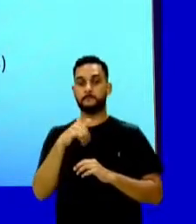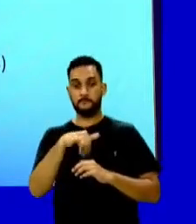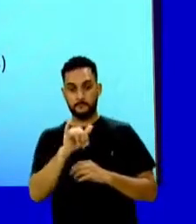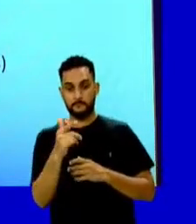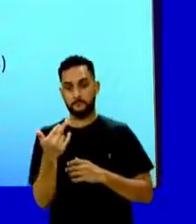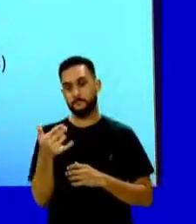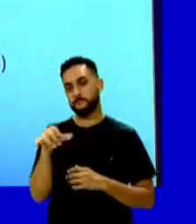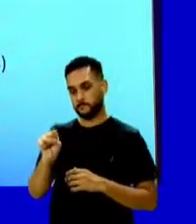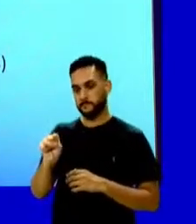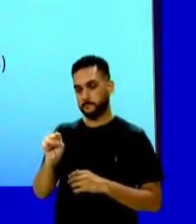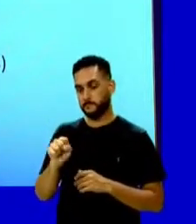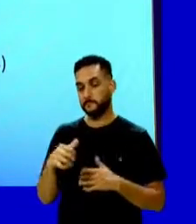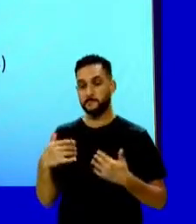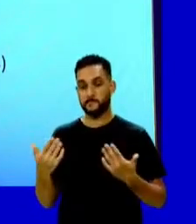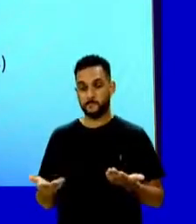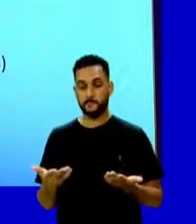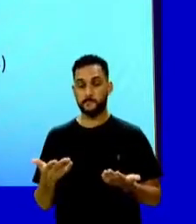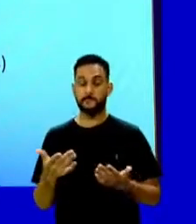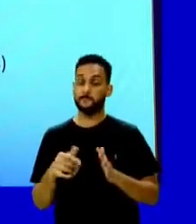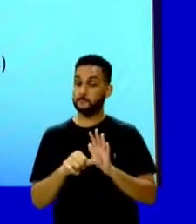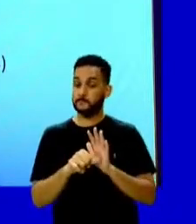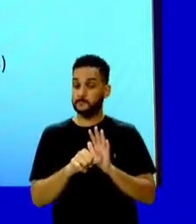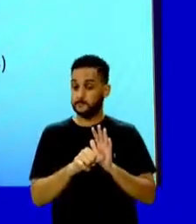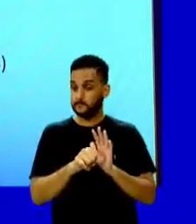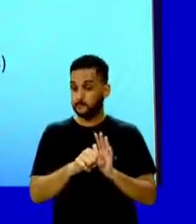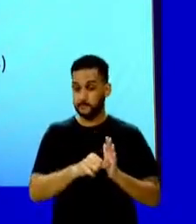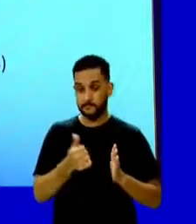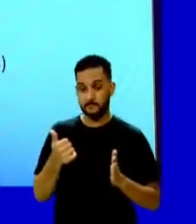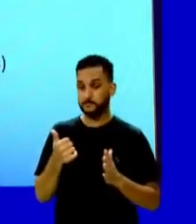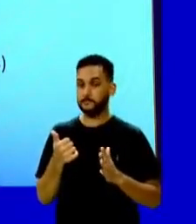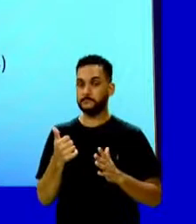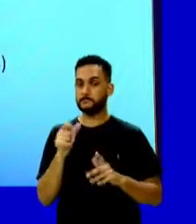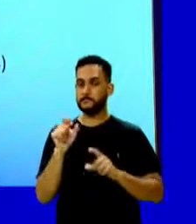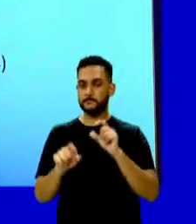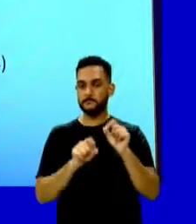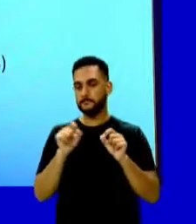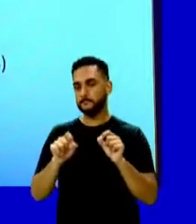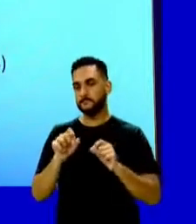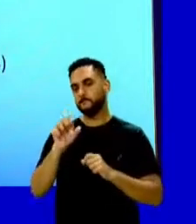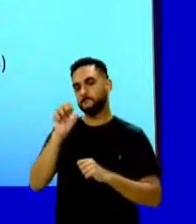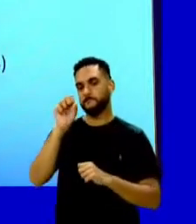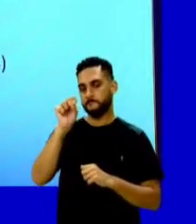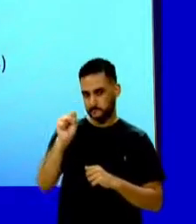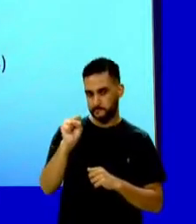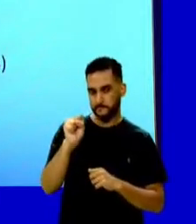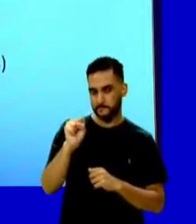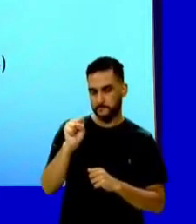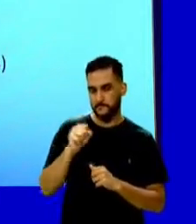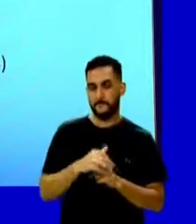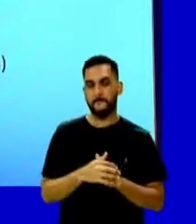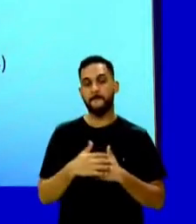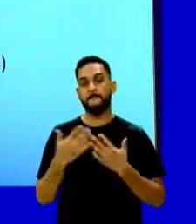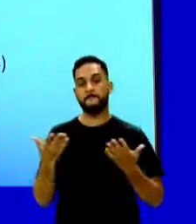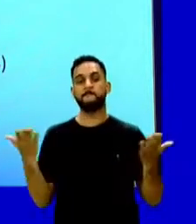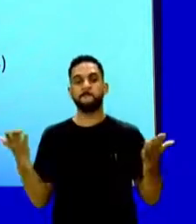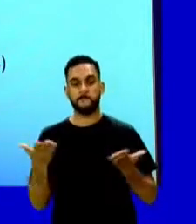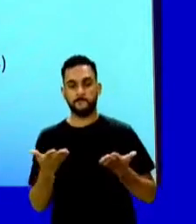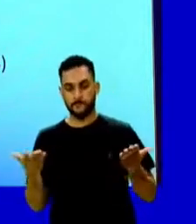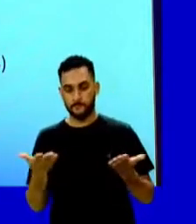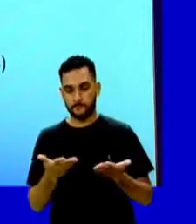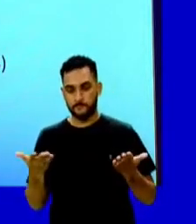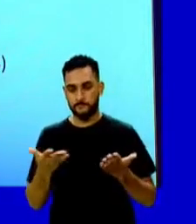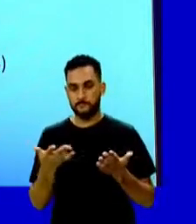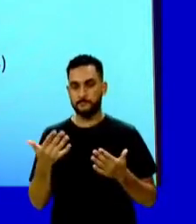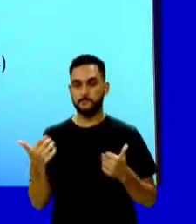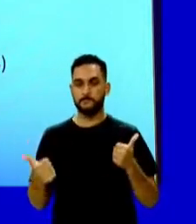o primeiro primeiro primeiro acordo coordenada desse ponto a y = 8 agora eu vou pagar esse valor e foi igual Oi